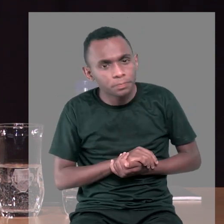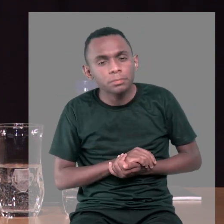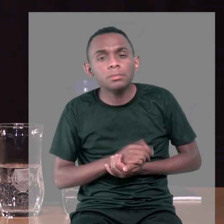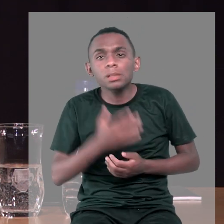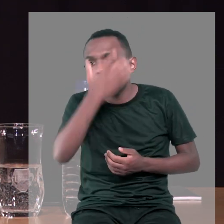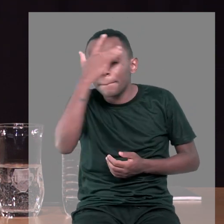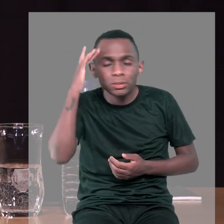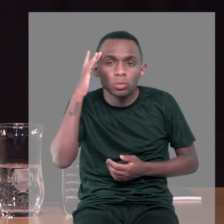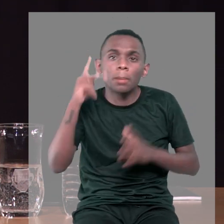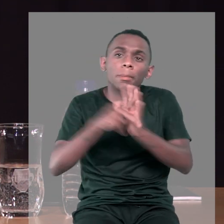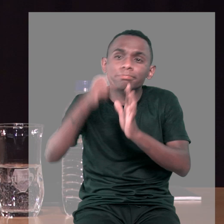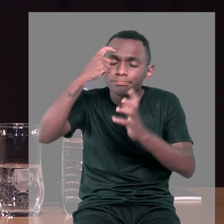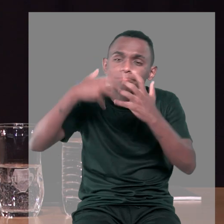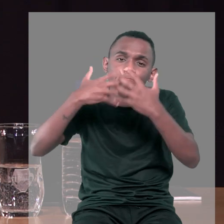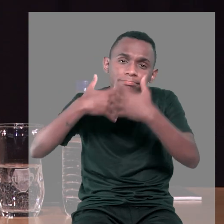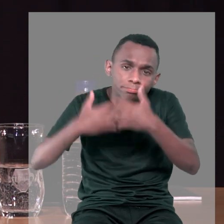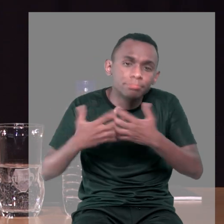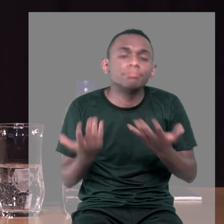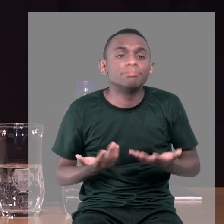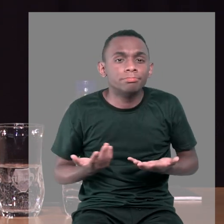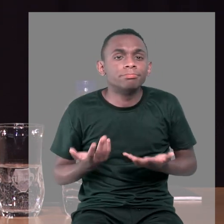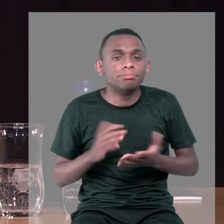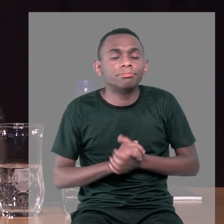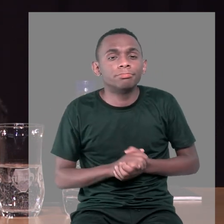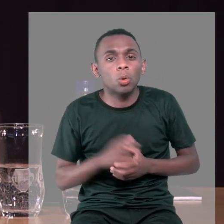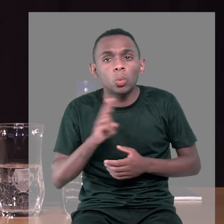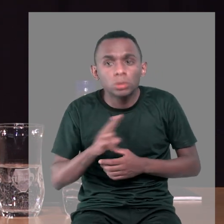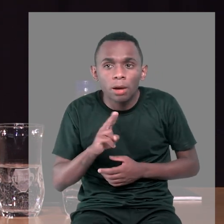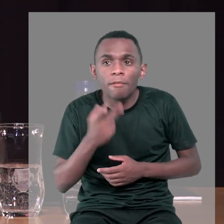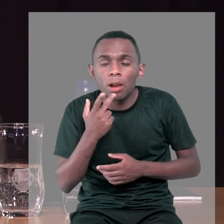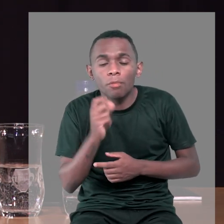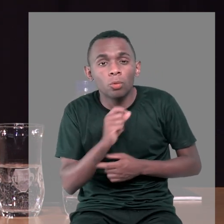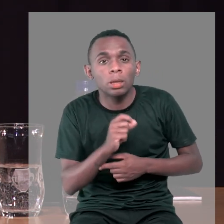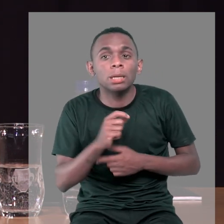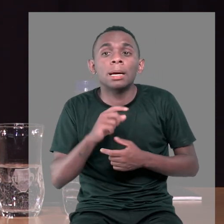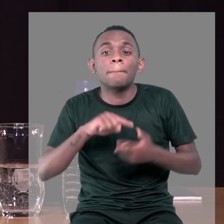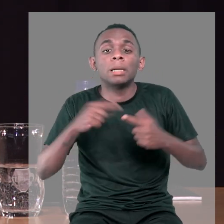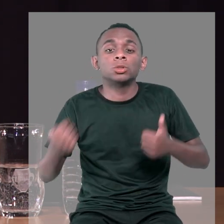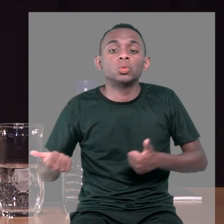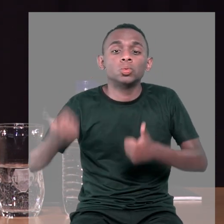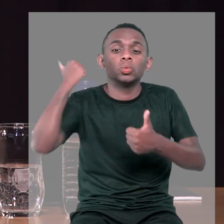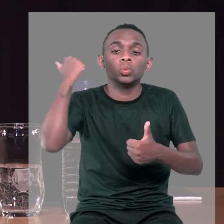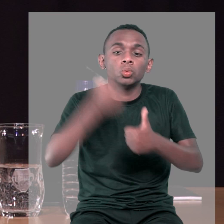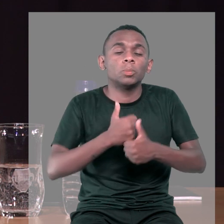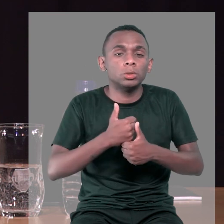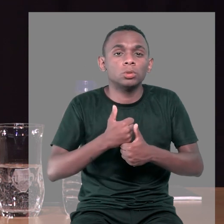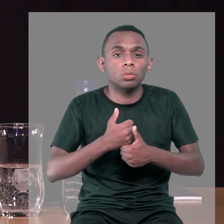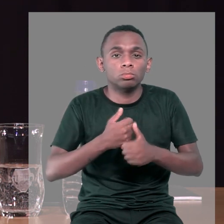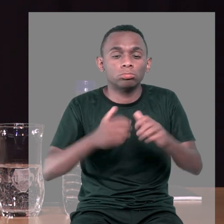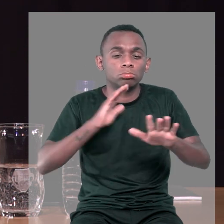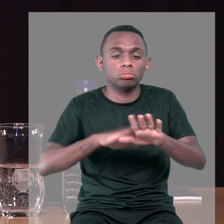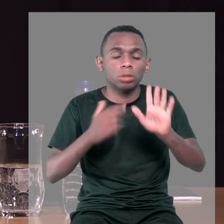clichê, por um ditado. Por exemplo, os ditados fazem às vezes de clichê, não é? Claro, é claro que nós